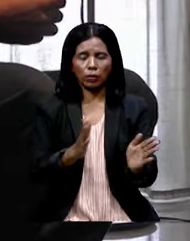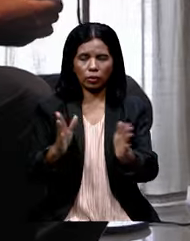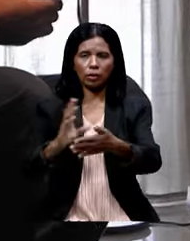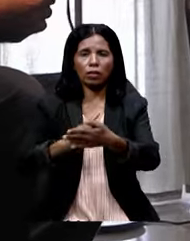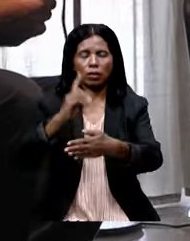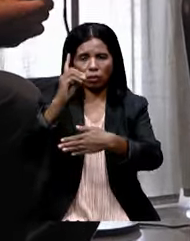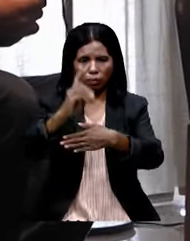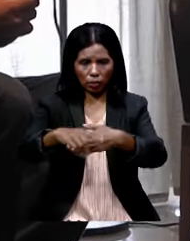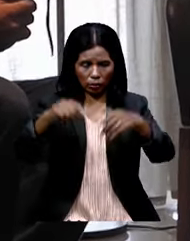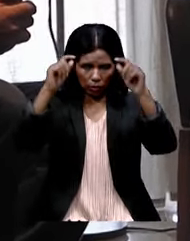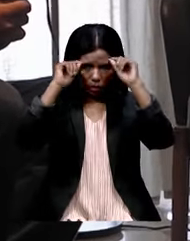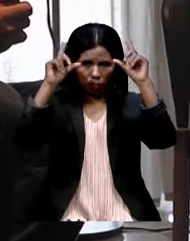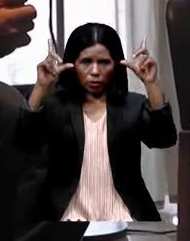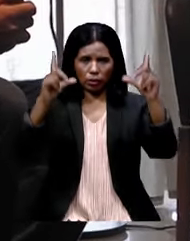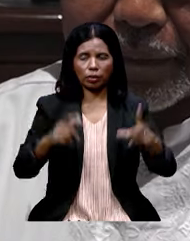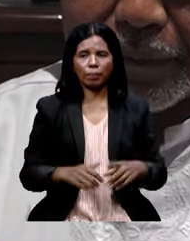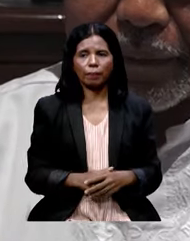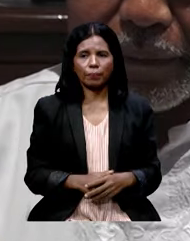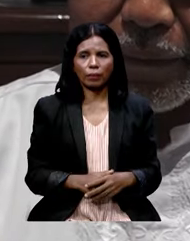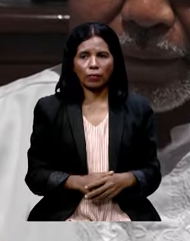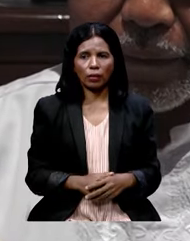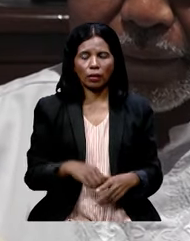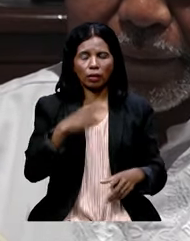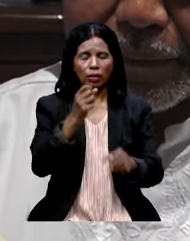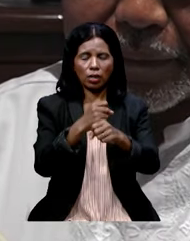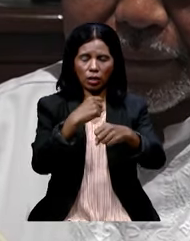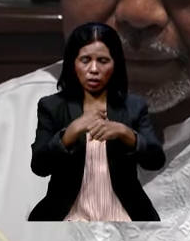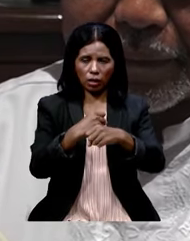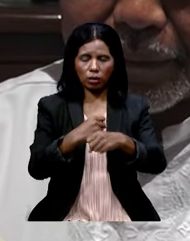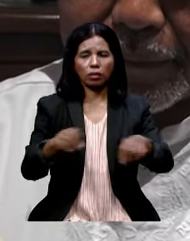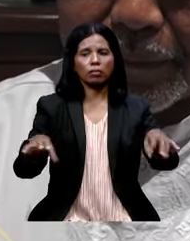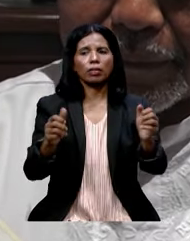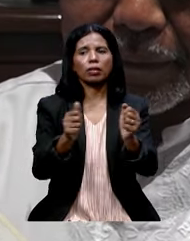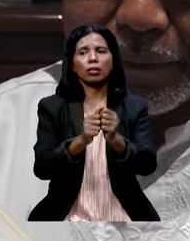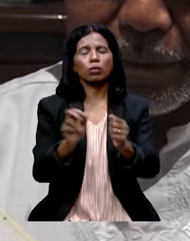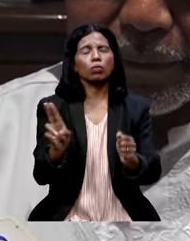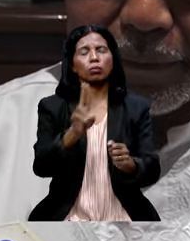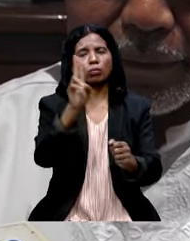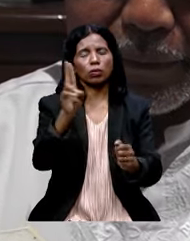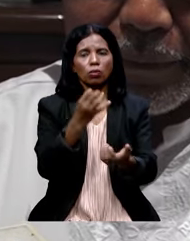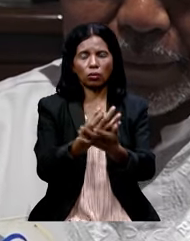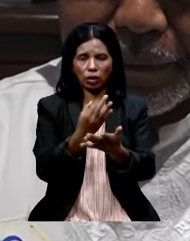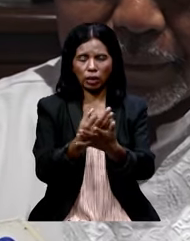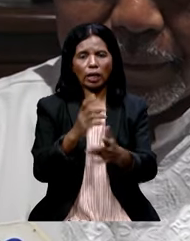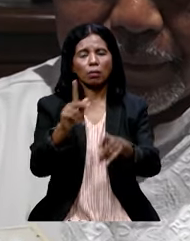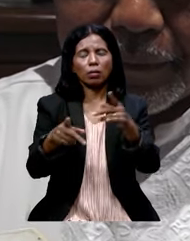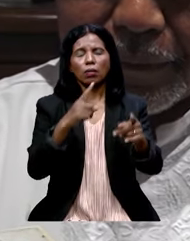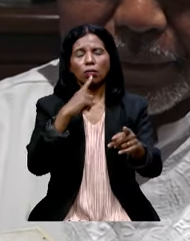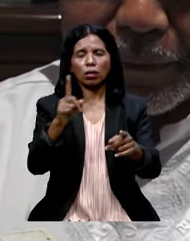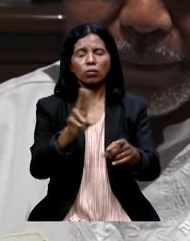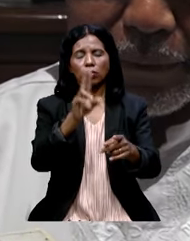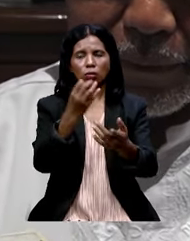desenvolvimento e Timor-Leste. Ocasião para dizer uma coisa, os gastos que